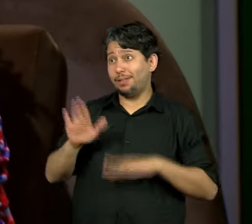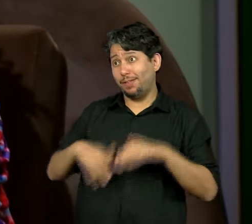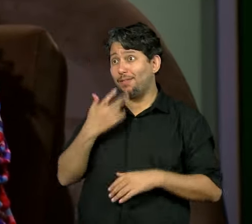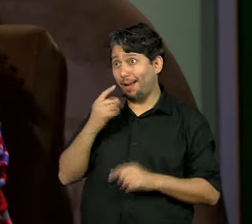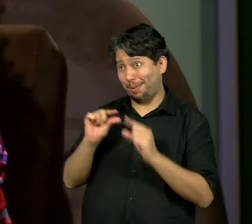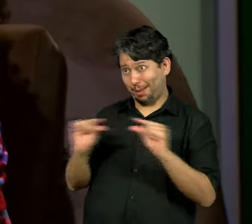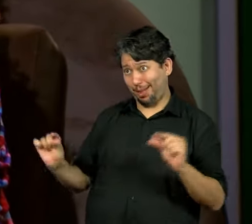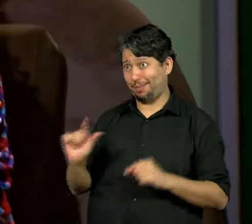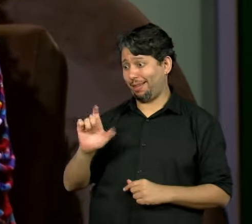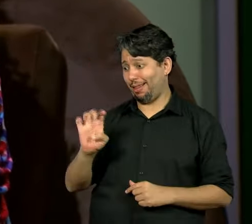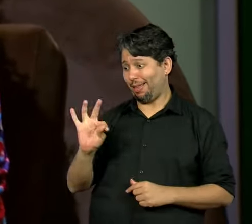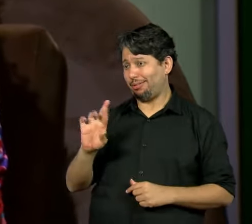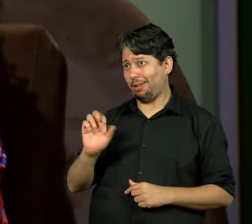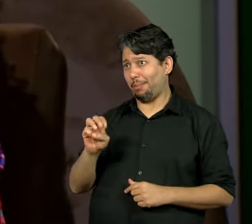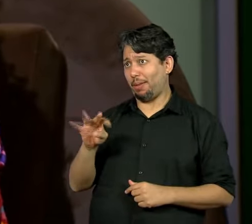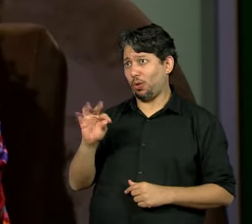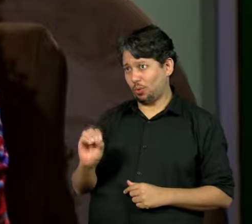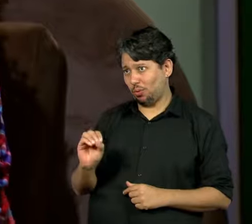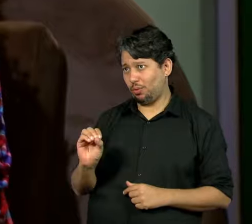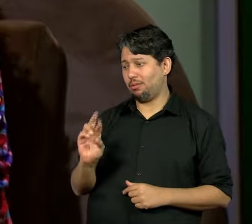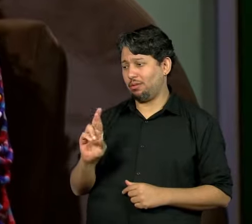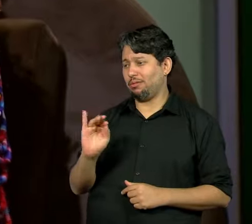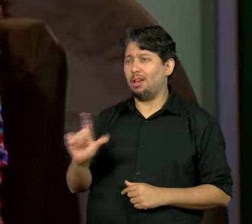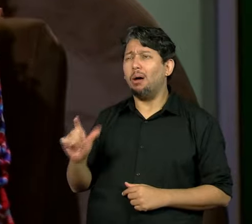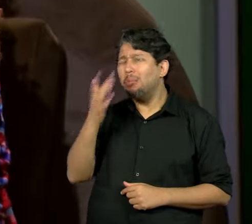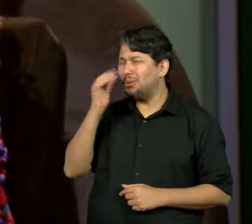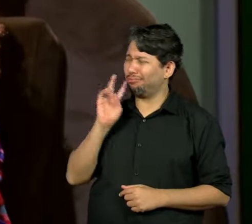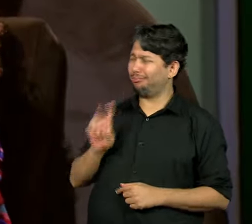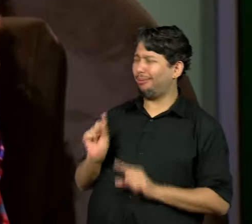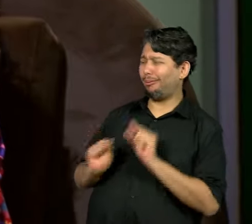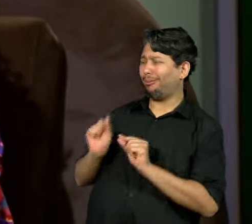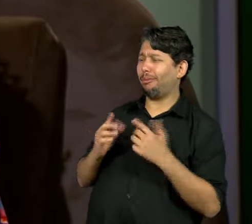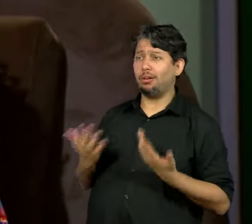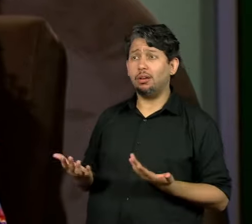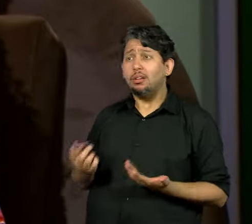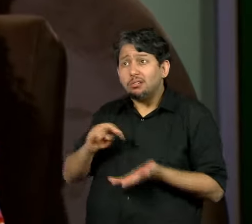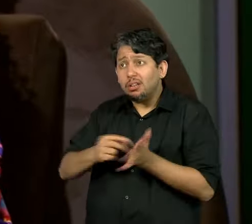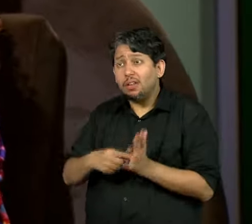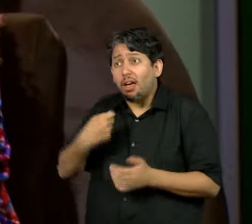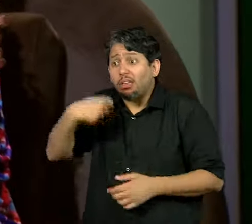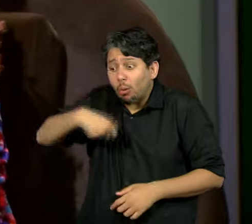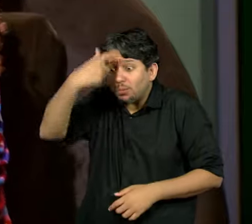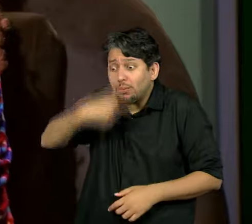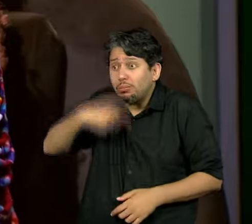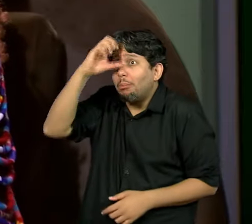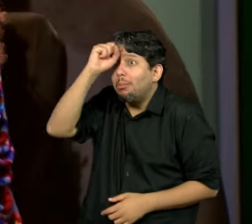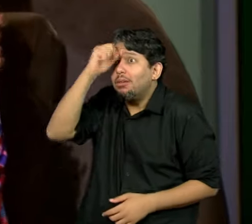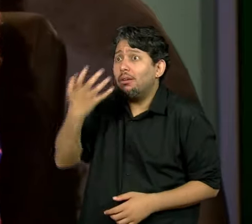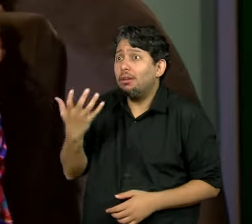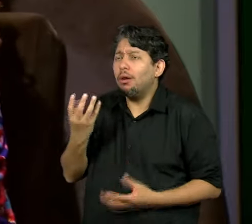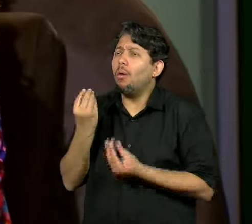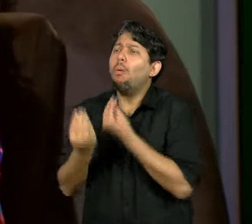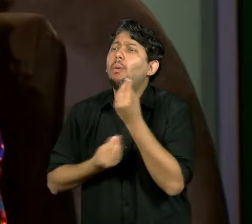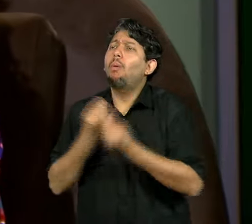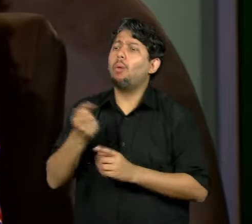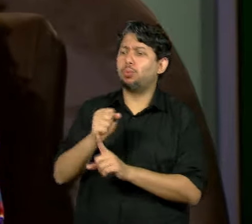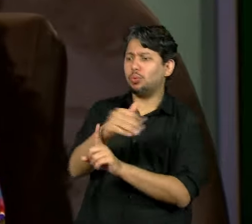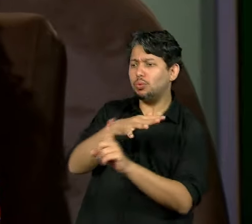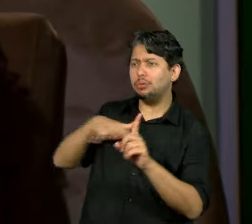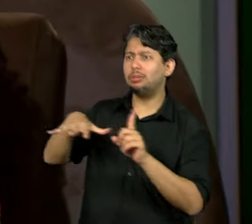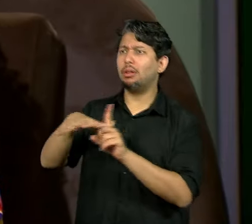as pessoas não estão muito familiarizadas, mas se refere ao ato de nos educar para entender como que funcionam as dinâmicas raciais na